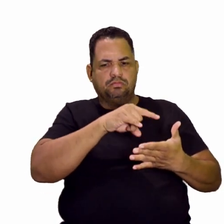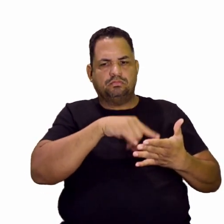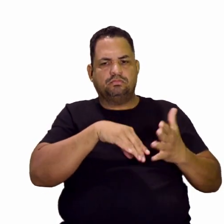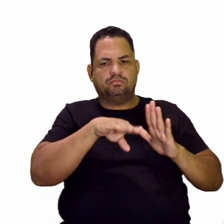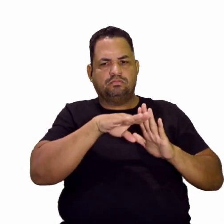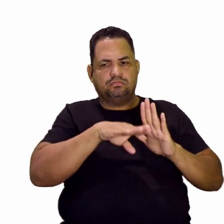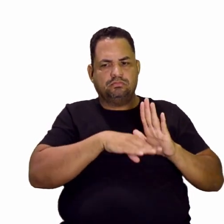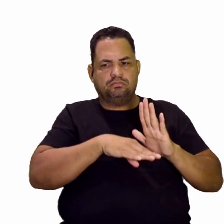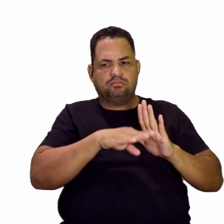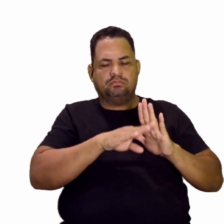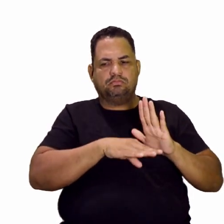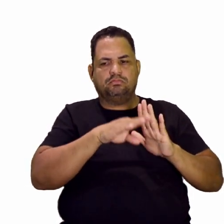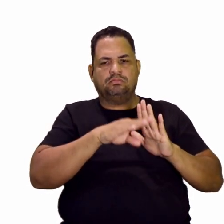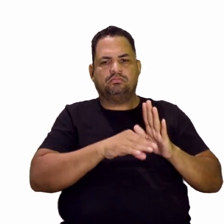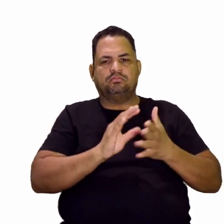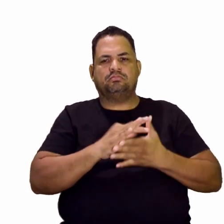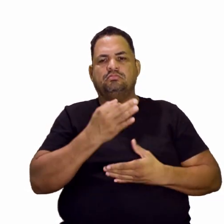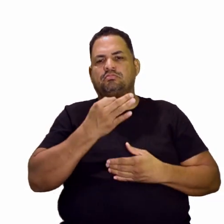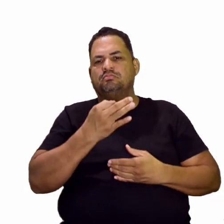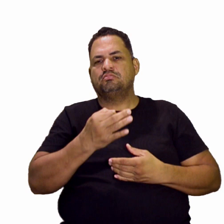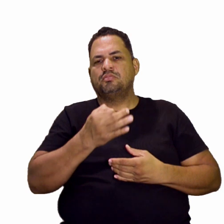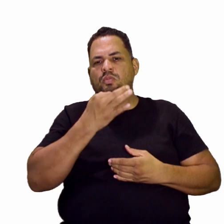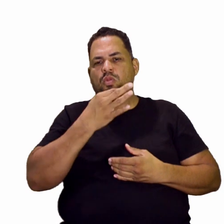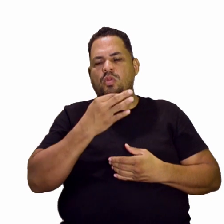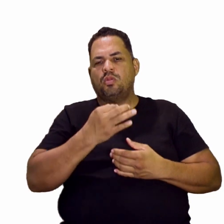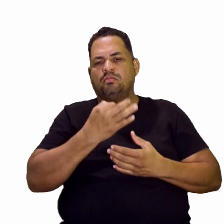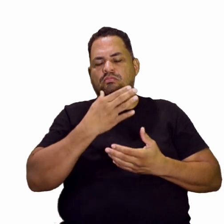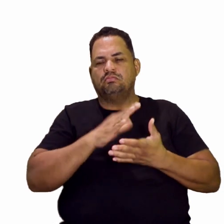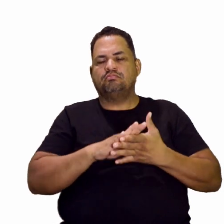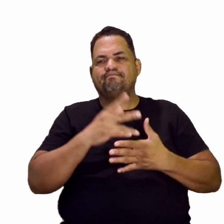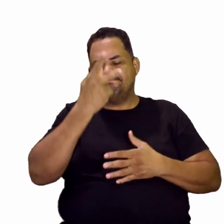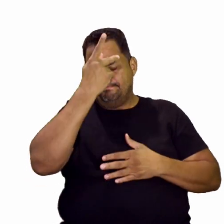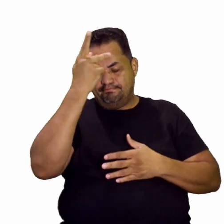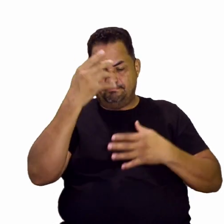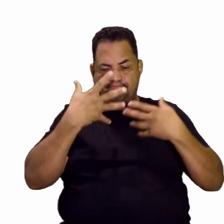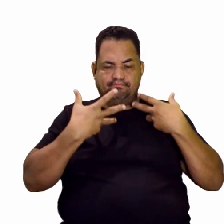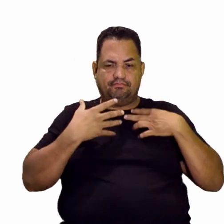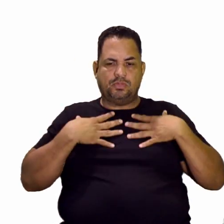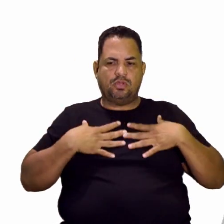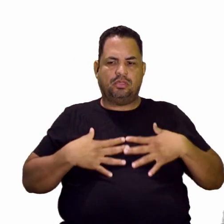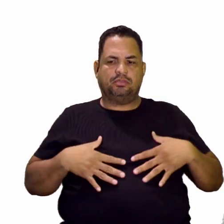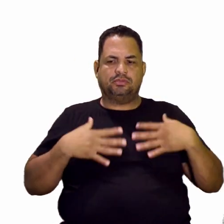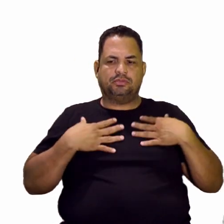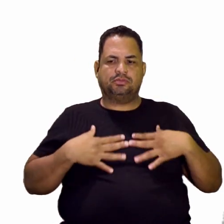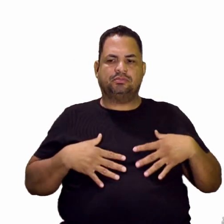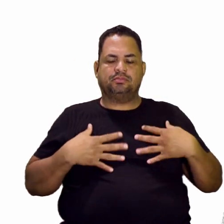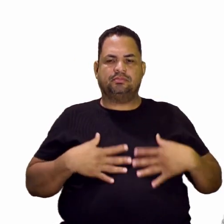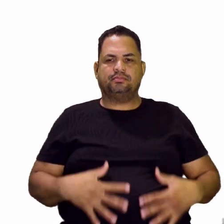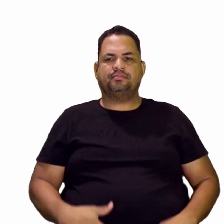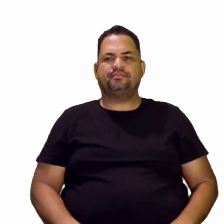só para, digamos, para fazer a pessoa relaxar, né?